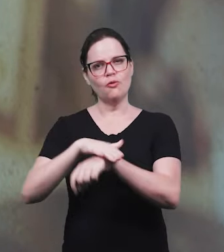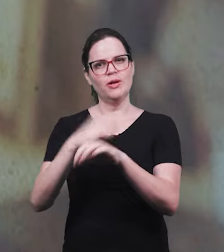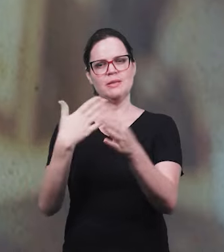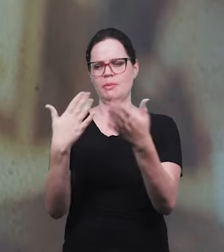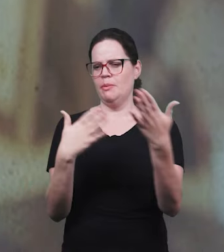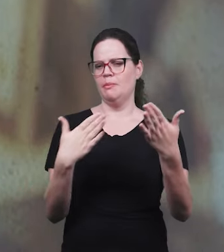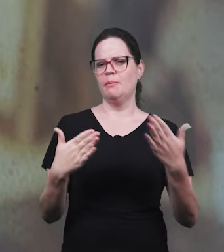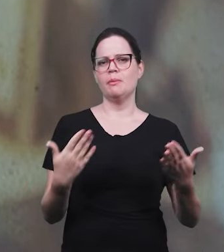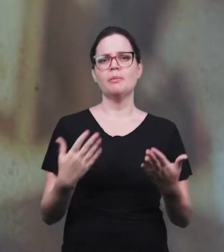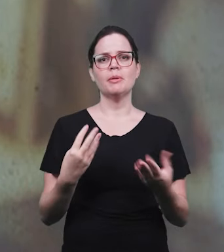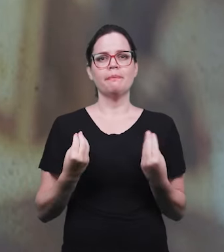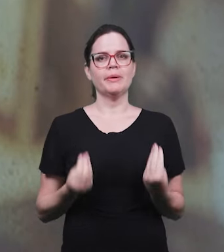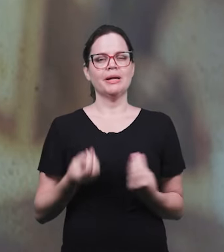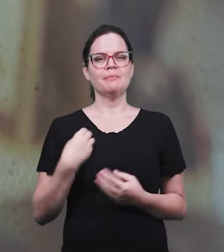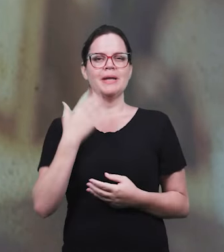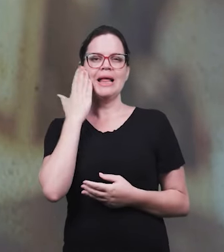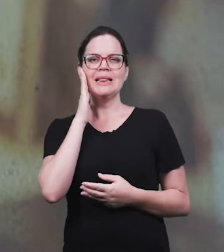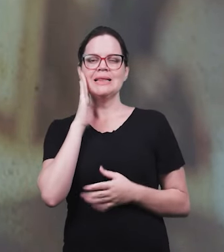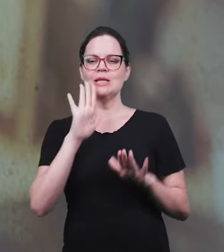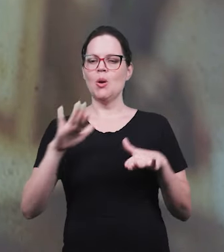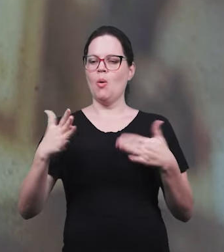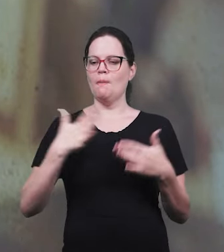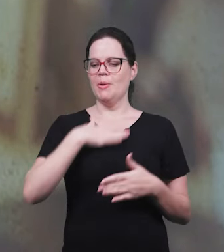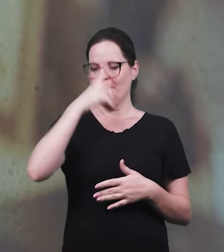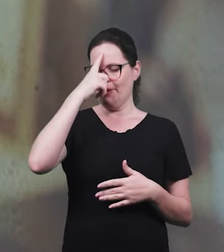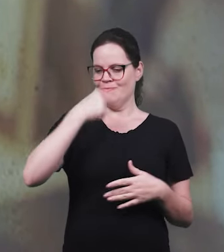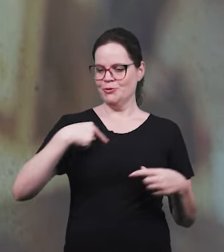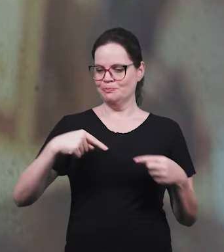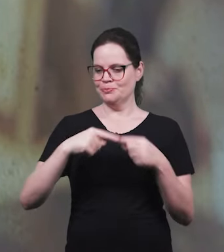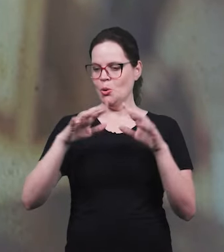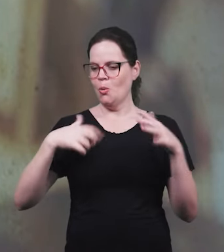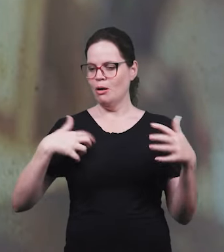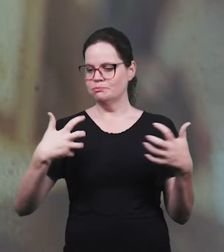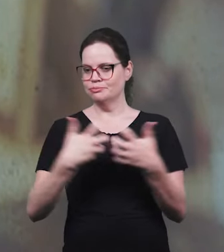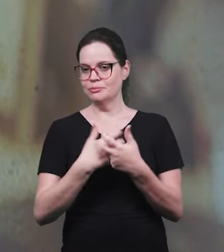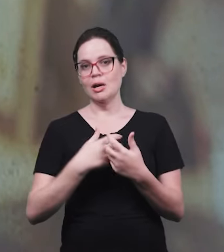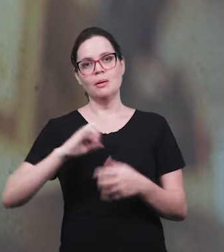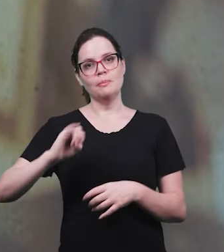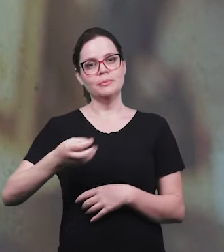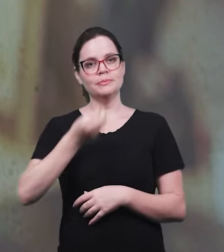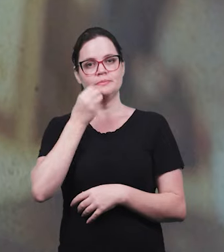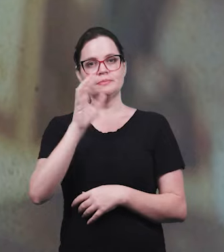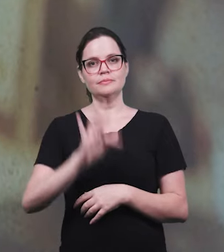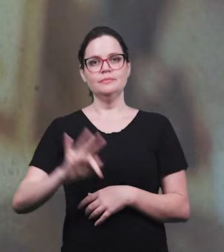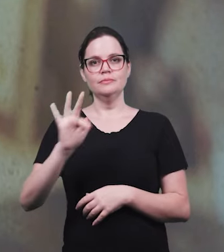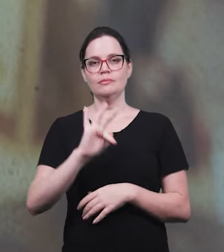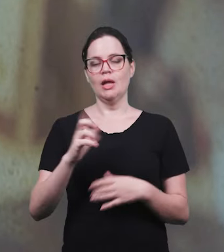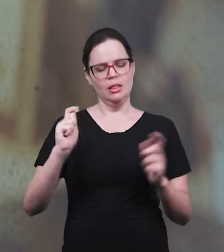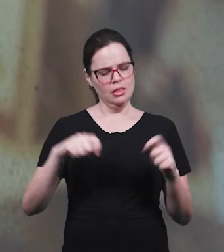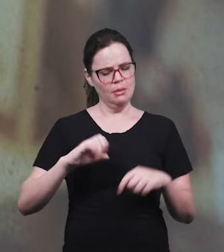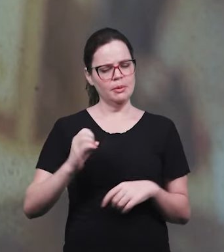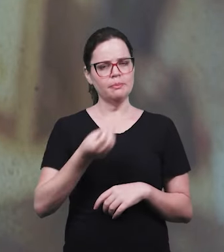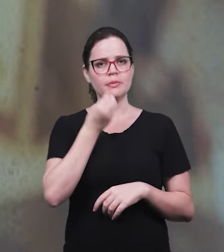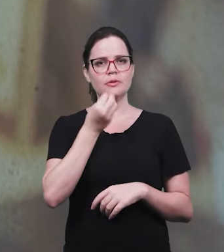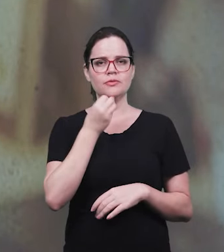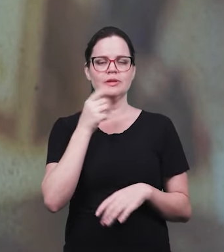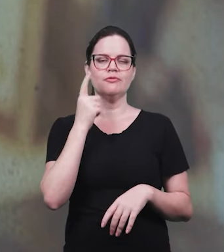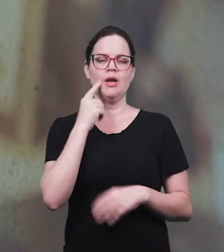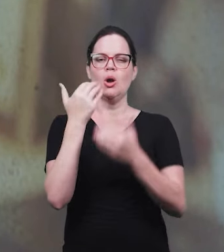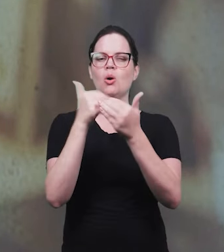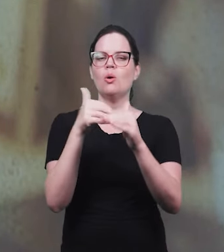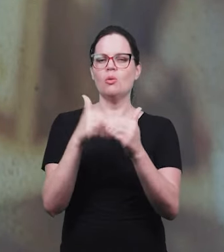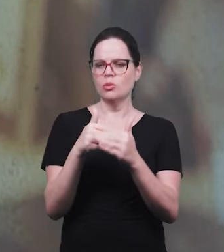para entender exatamente aonde você vai atuar. E durante a faculdade você já pode aproveitar, é concurso público. Então, quais são as